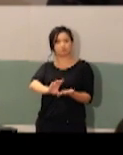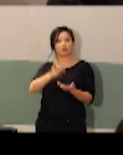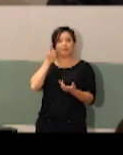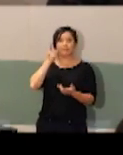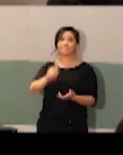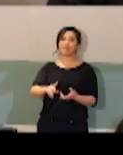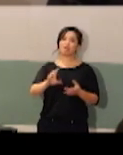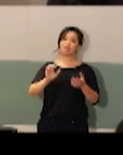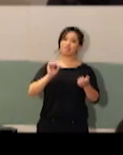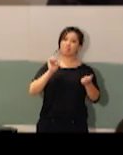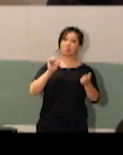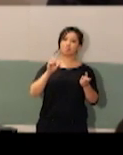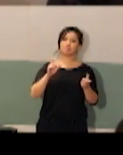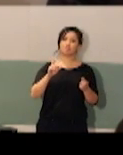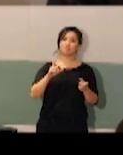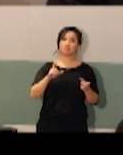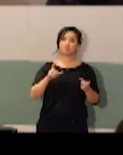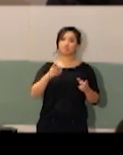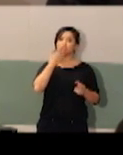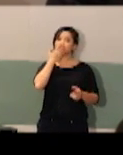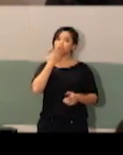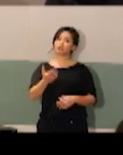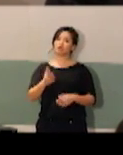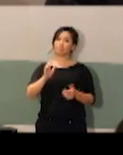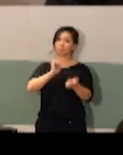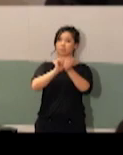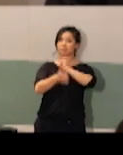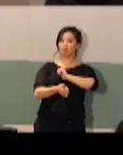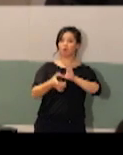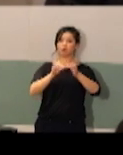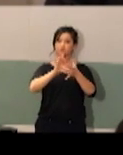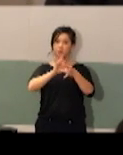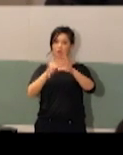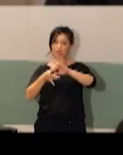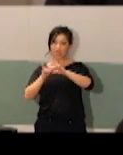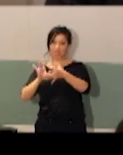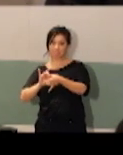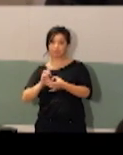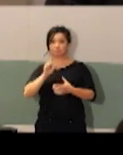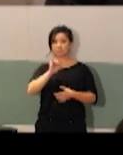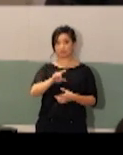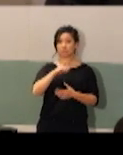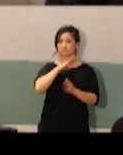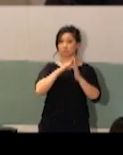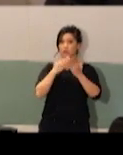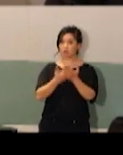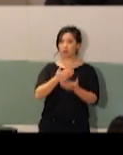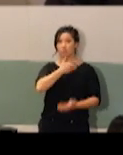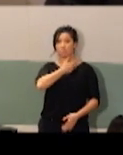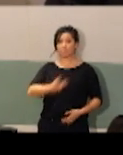olímpico aqui no Distrito Federal. As escolas públicas que tiverem o tempo integral